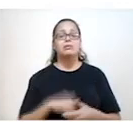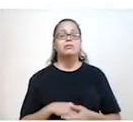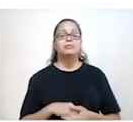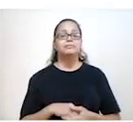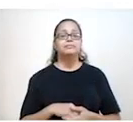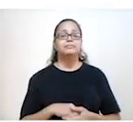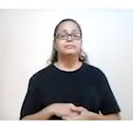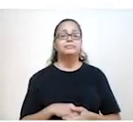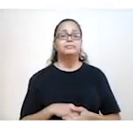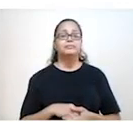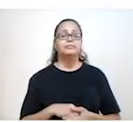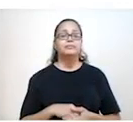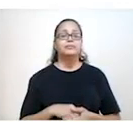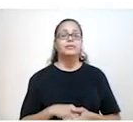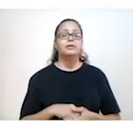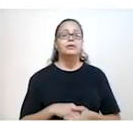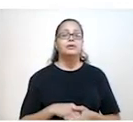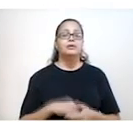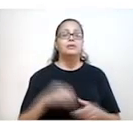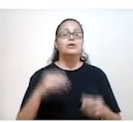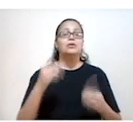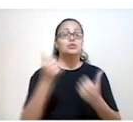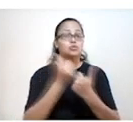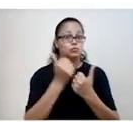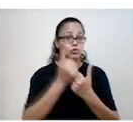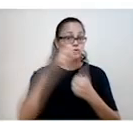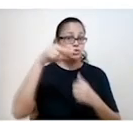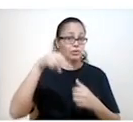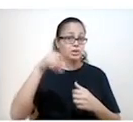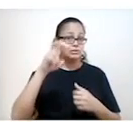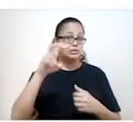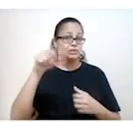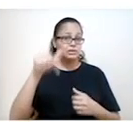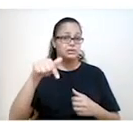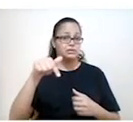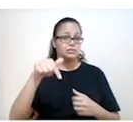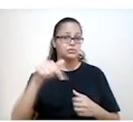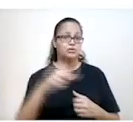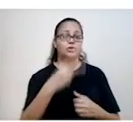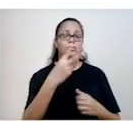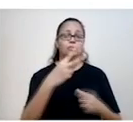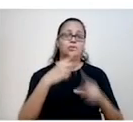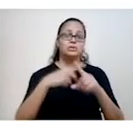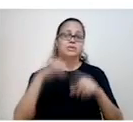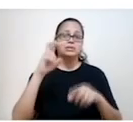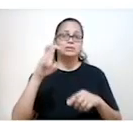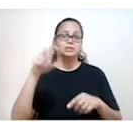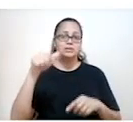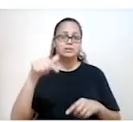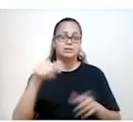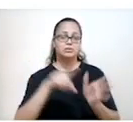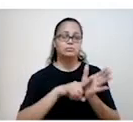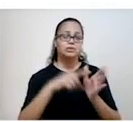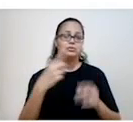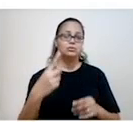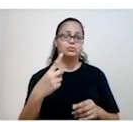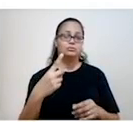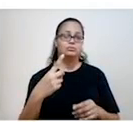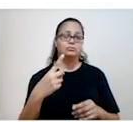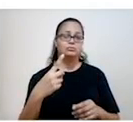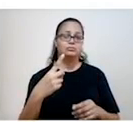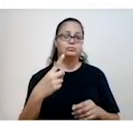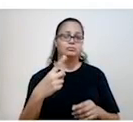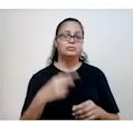posição 57. No lugar do n, coloca 57. Então, ó, 2 vezes 57 menos 1. 2